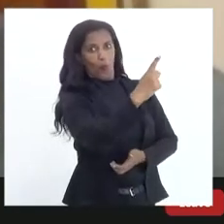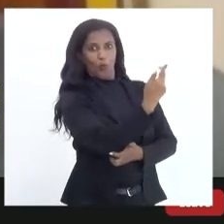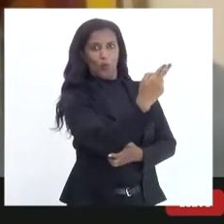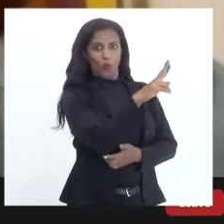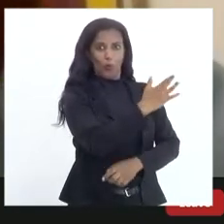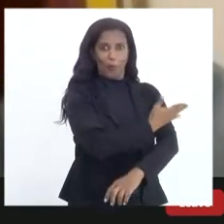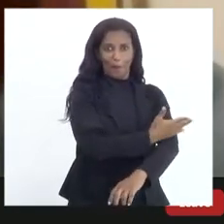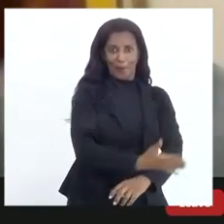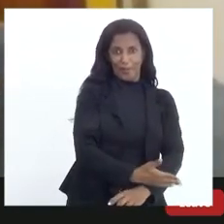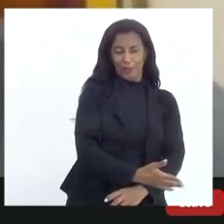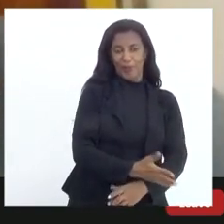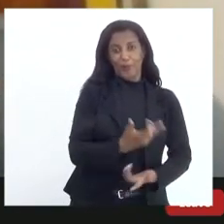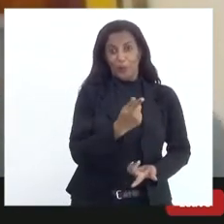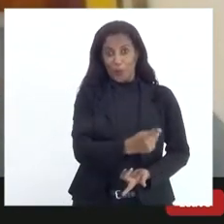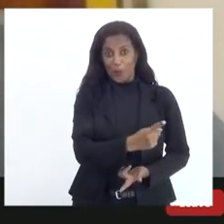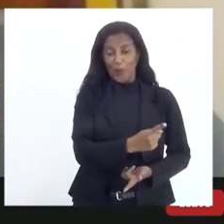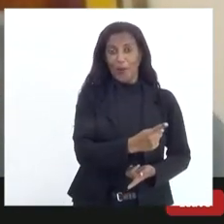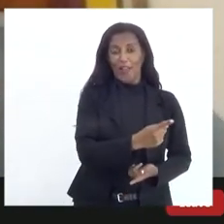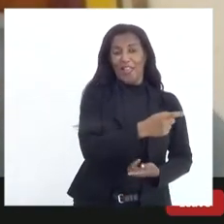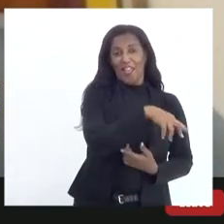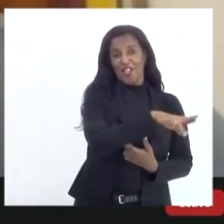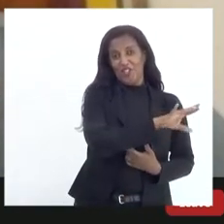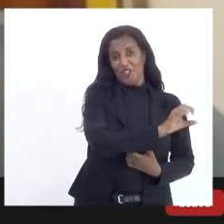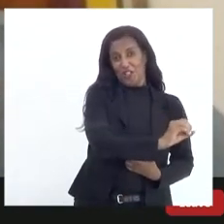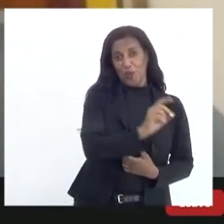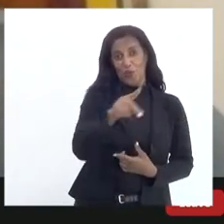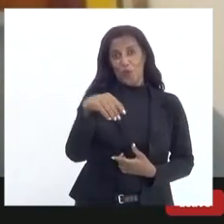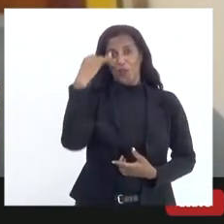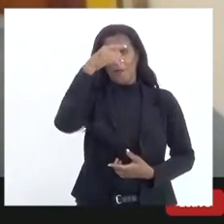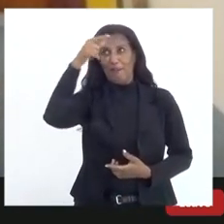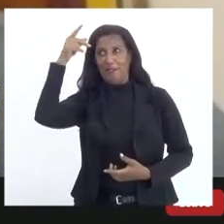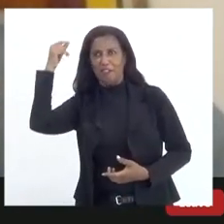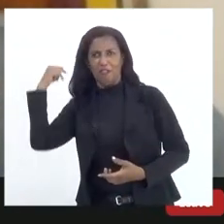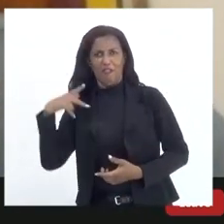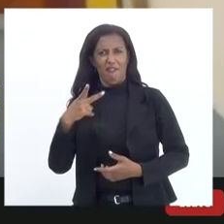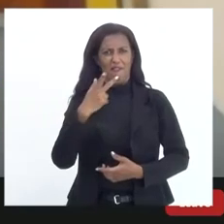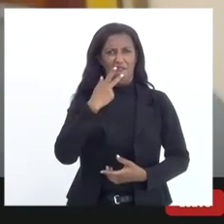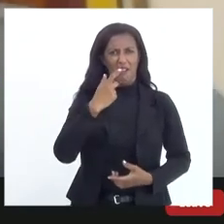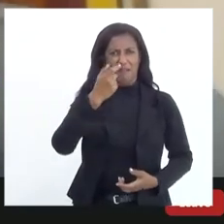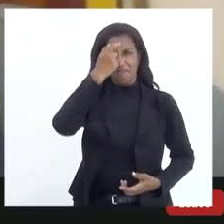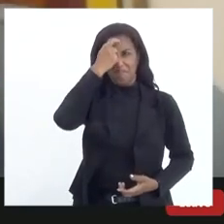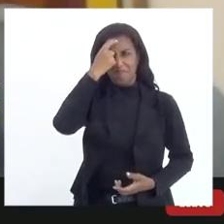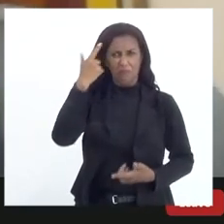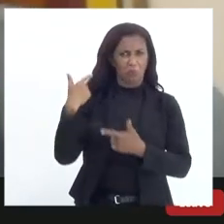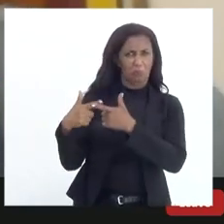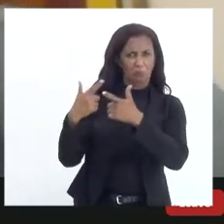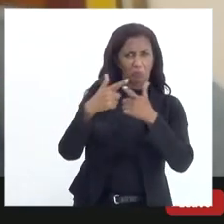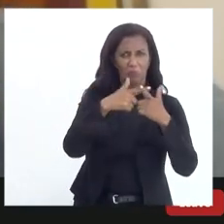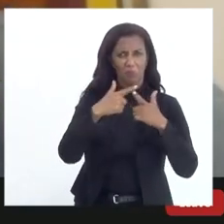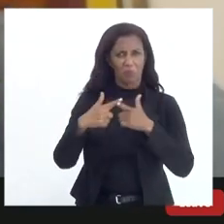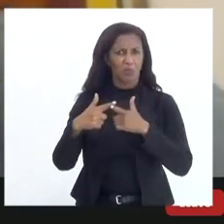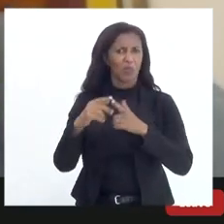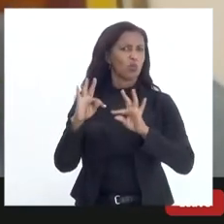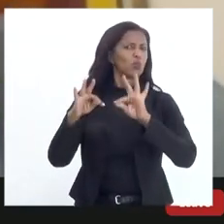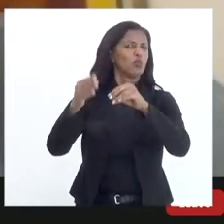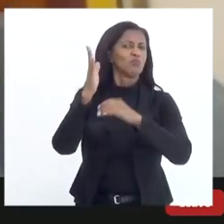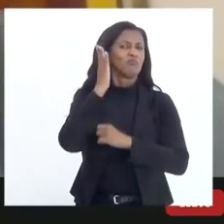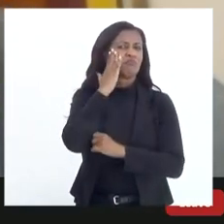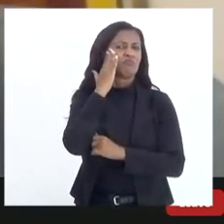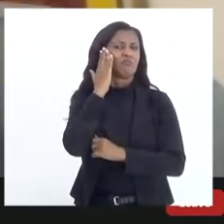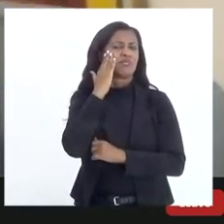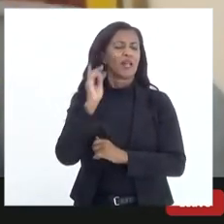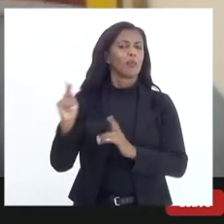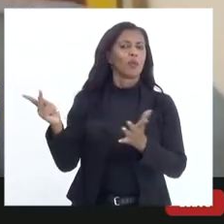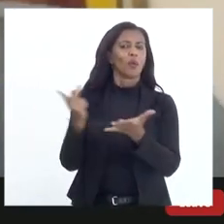né? E o outro é mais antigo, o que o chama de desequilibrado, emocional, tudo aquilo que a gente já sabe que acontece na questão da